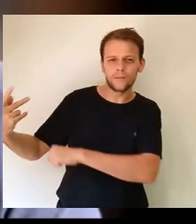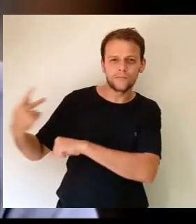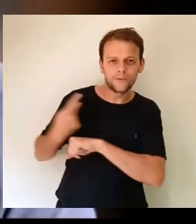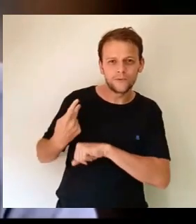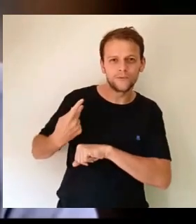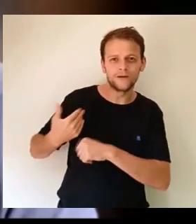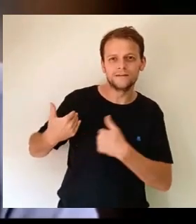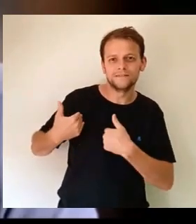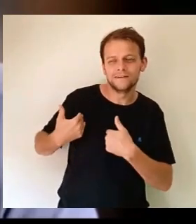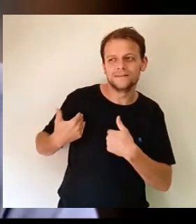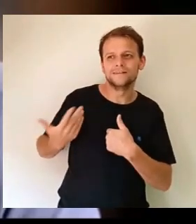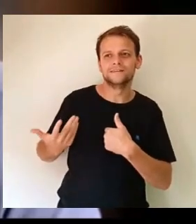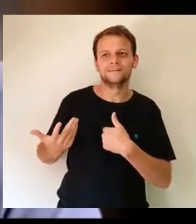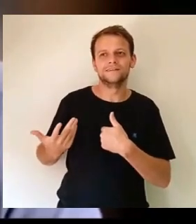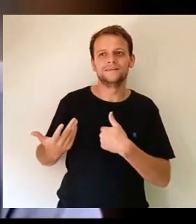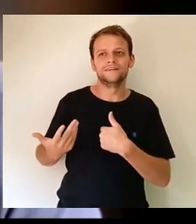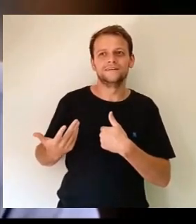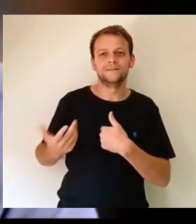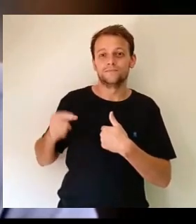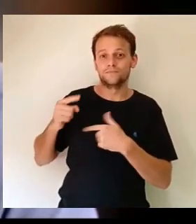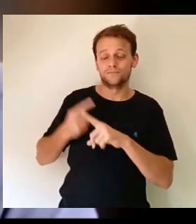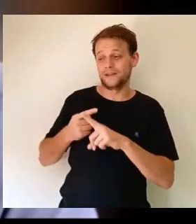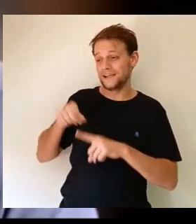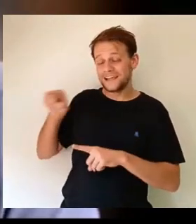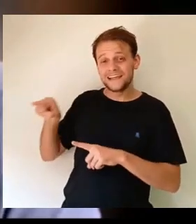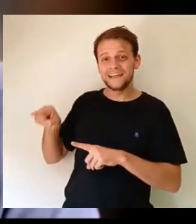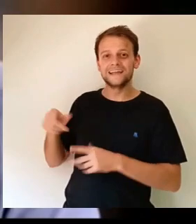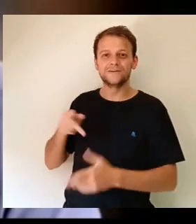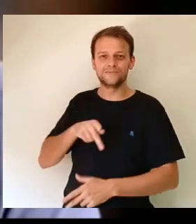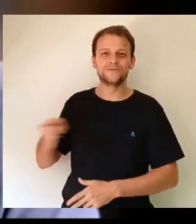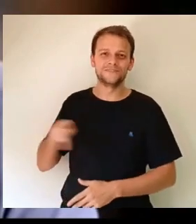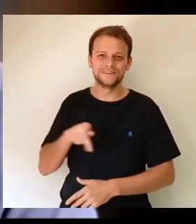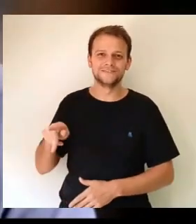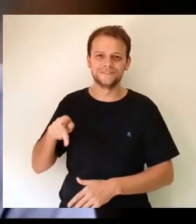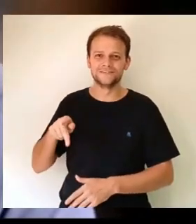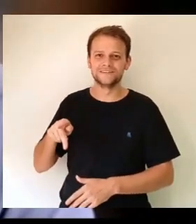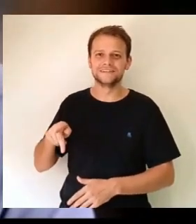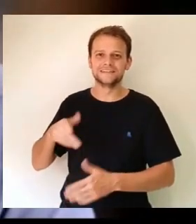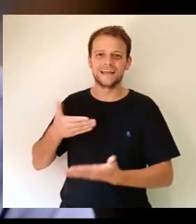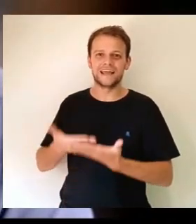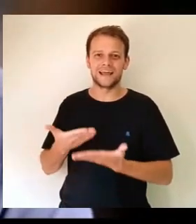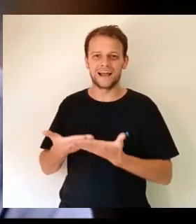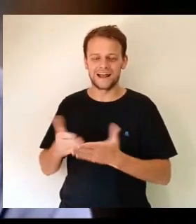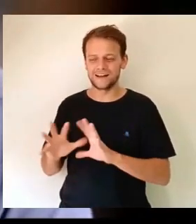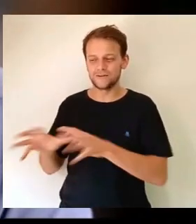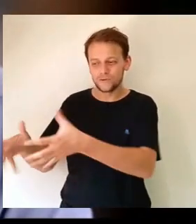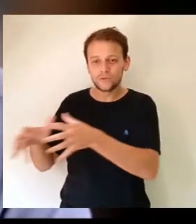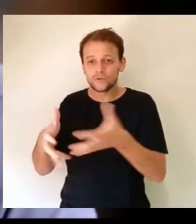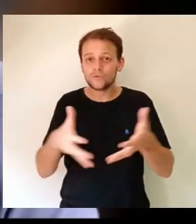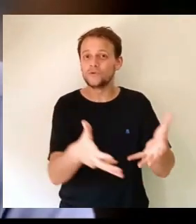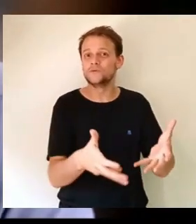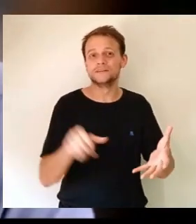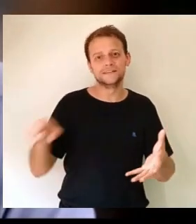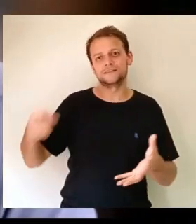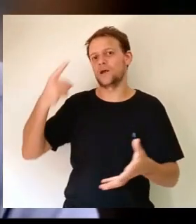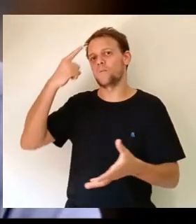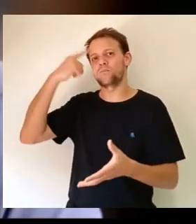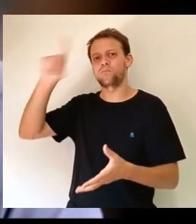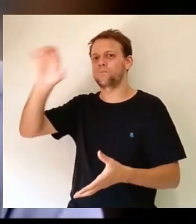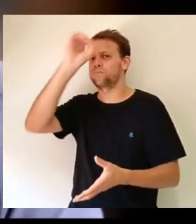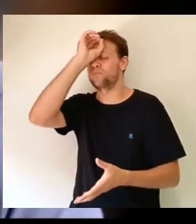vezes ele vinha no meu ateliê para dar aulas, então, aulas para grupos,